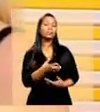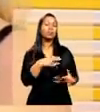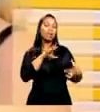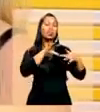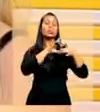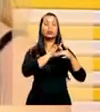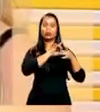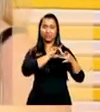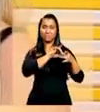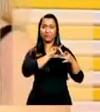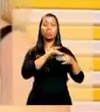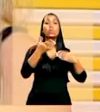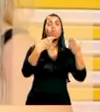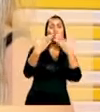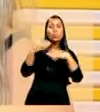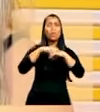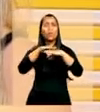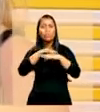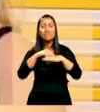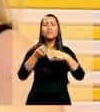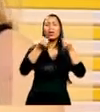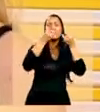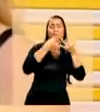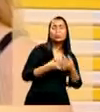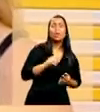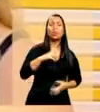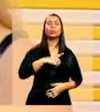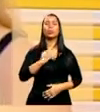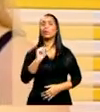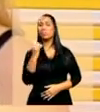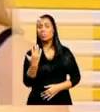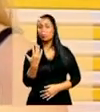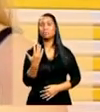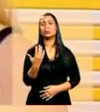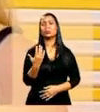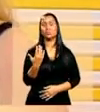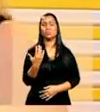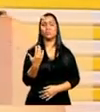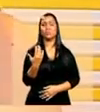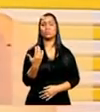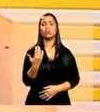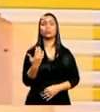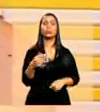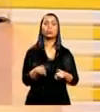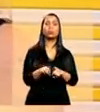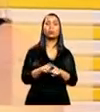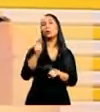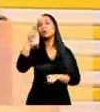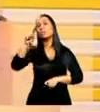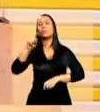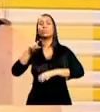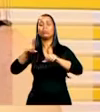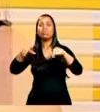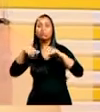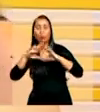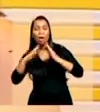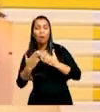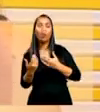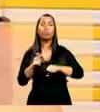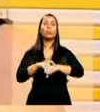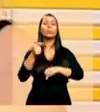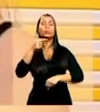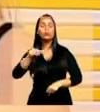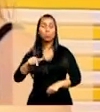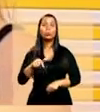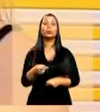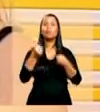busca esse elo, ele quer conversar, ele quer contar o que tem acontecido em outra aula, em outro momento.